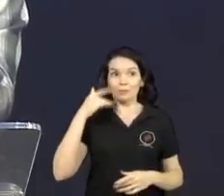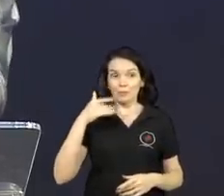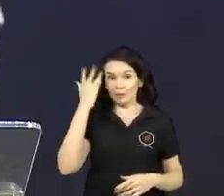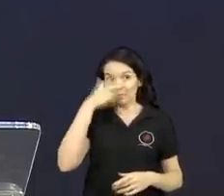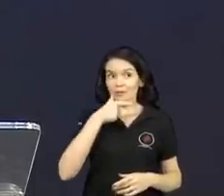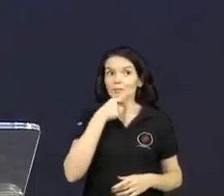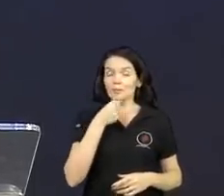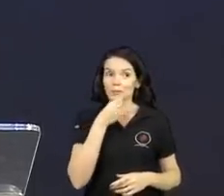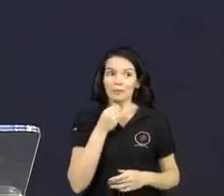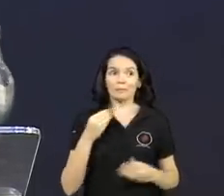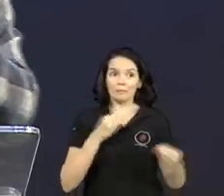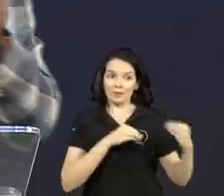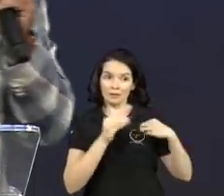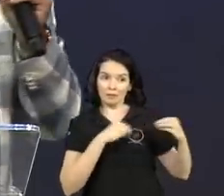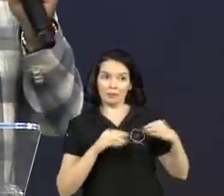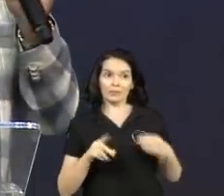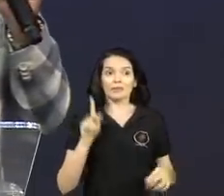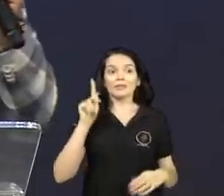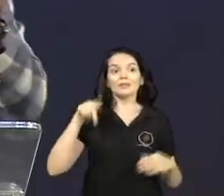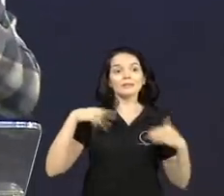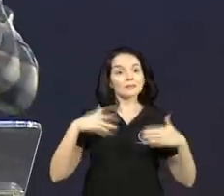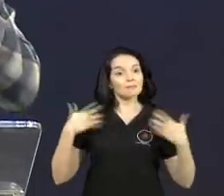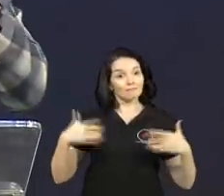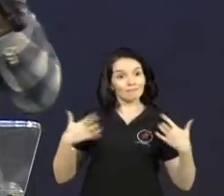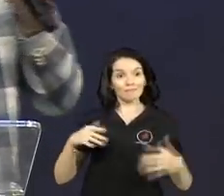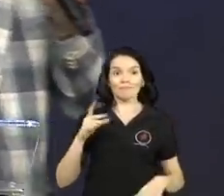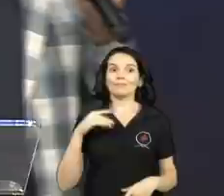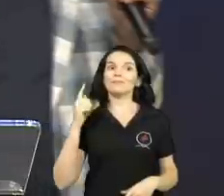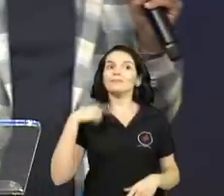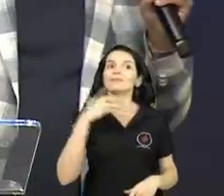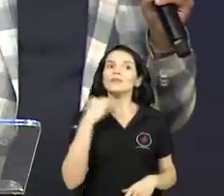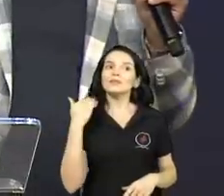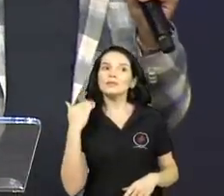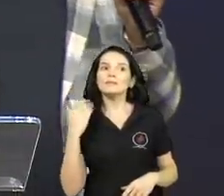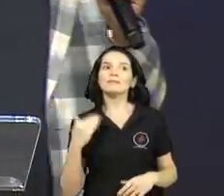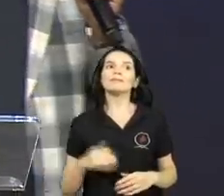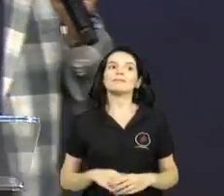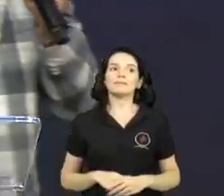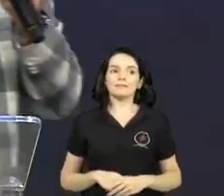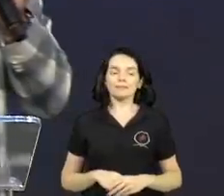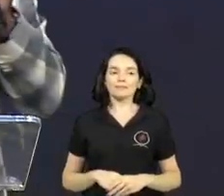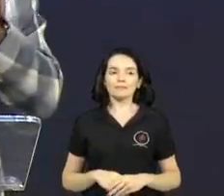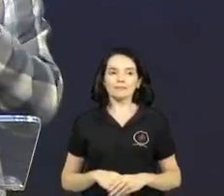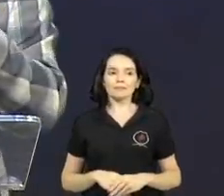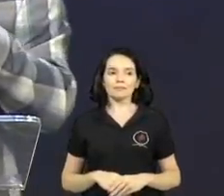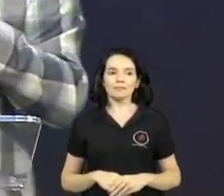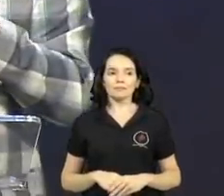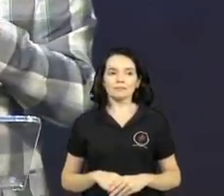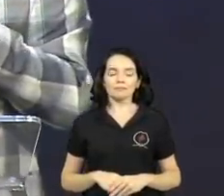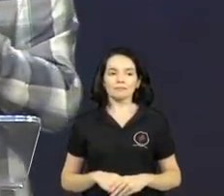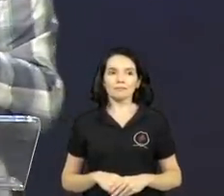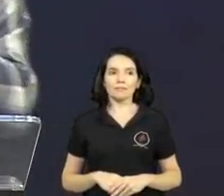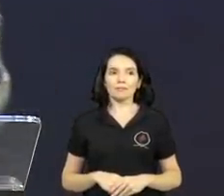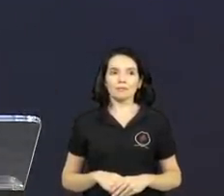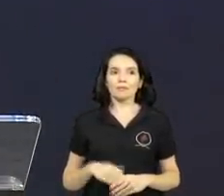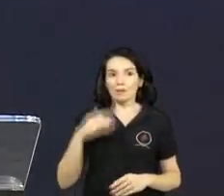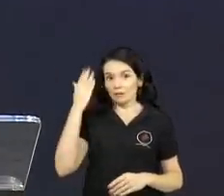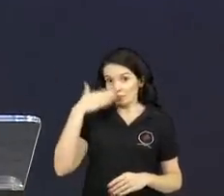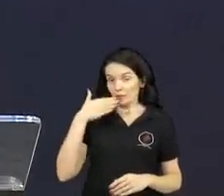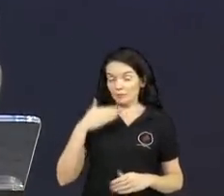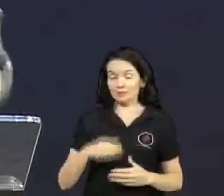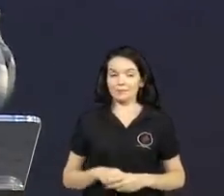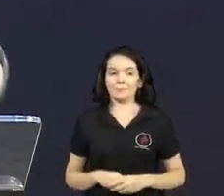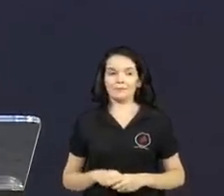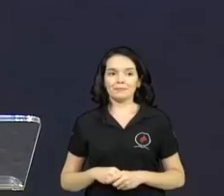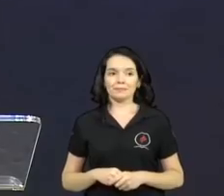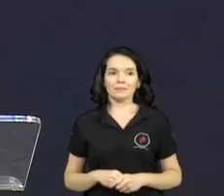morre. Se você não fosse pecador, você não sentia dor, nem tampouco teria a possibilidade de morrer. Essa é a prova.